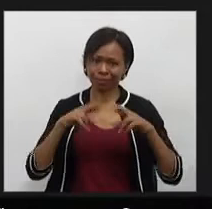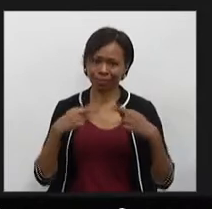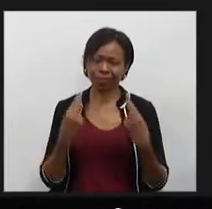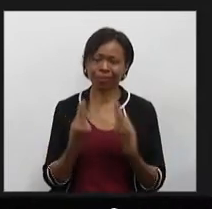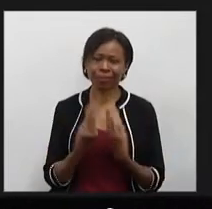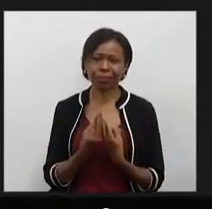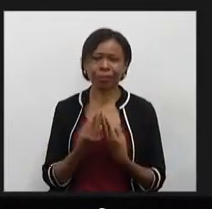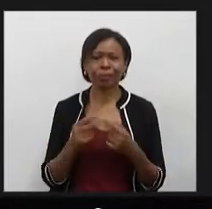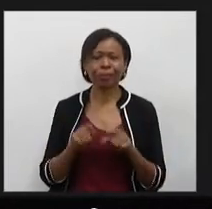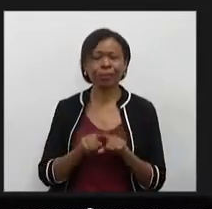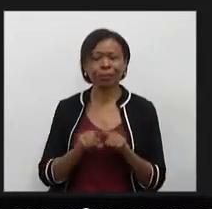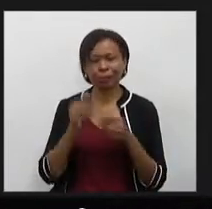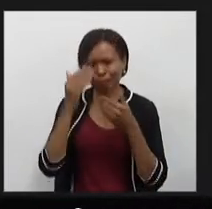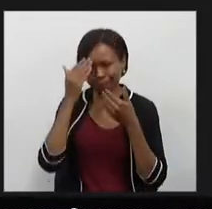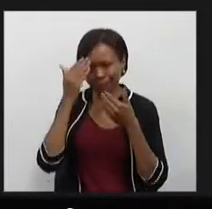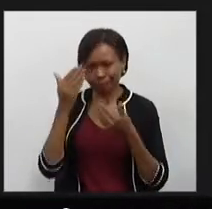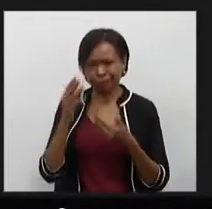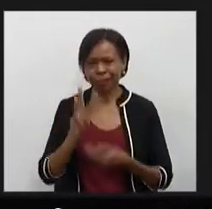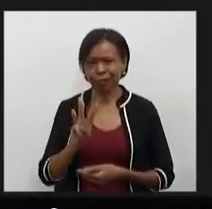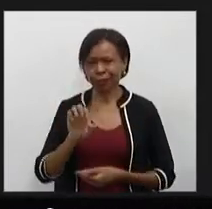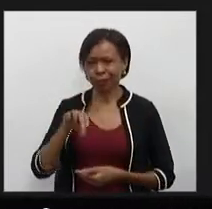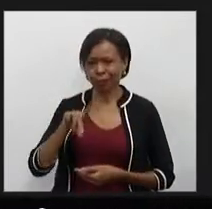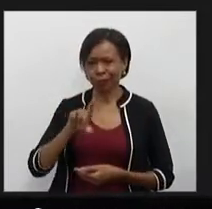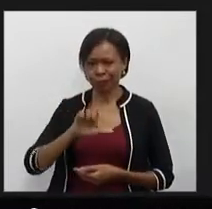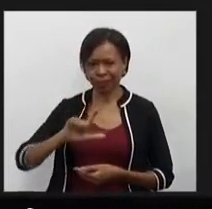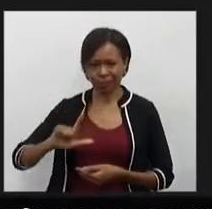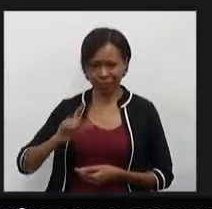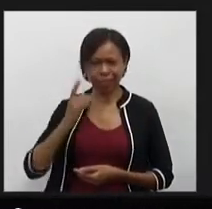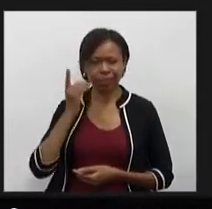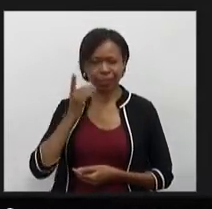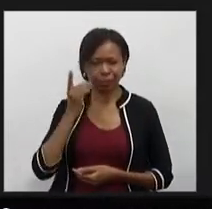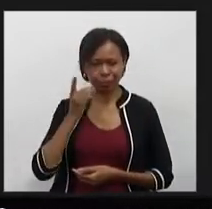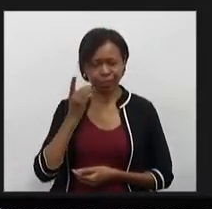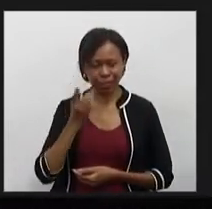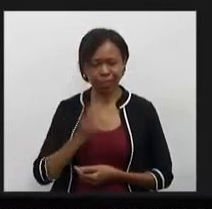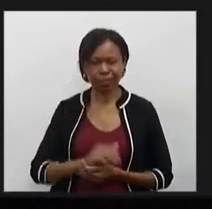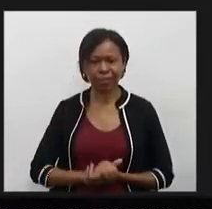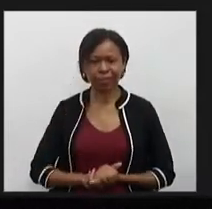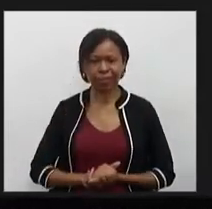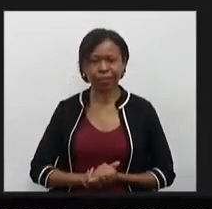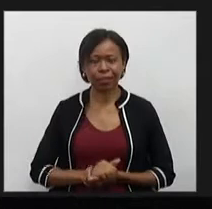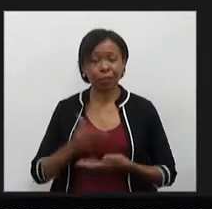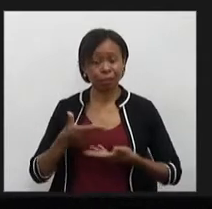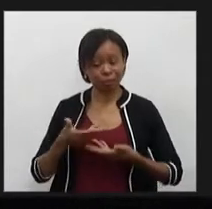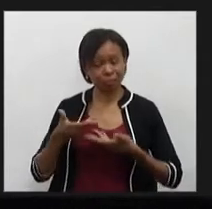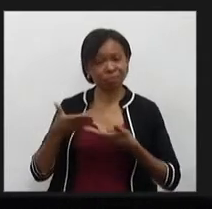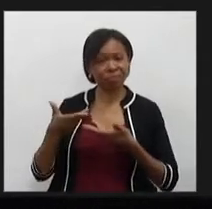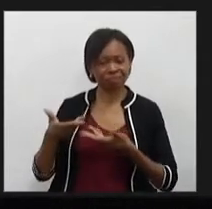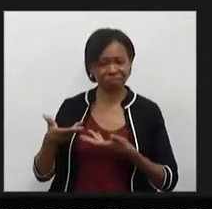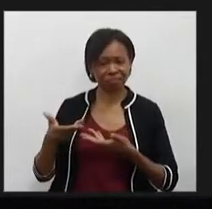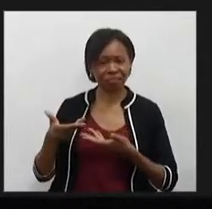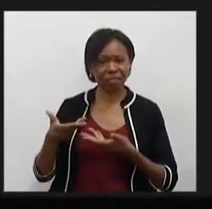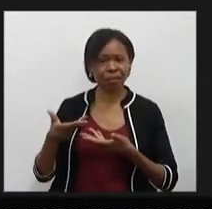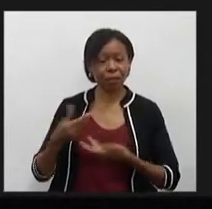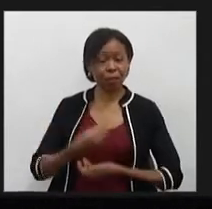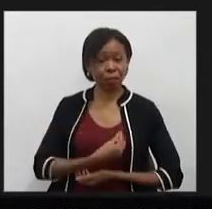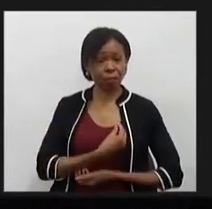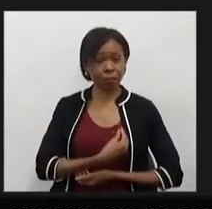ao deputado professor Wender pelo convite para participar dessa audiência com um tema tão importante como